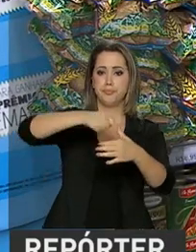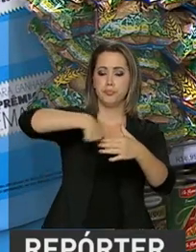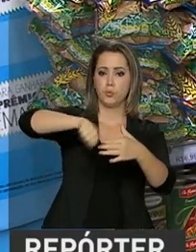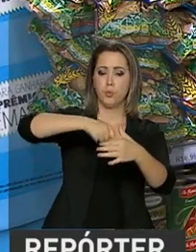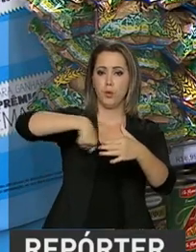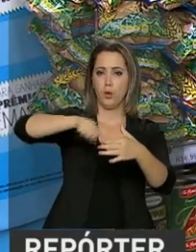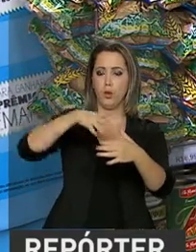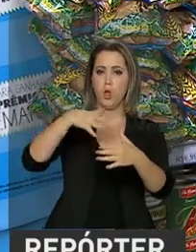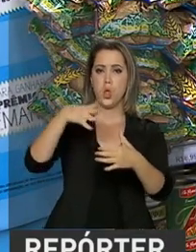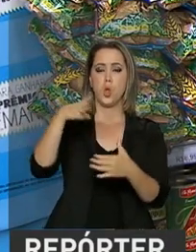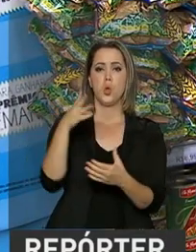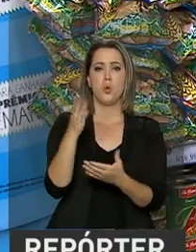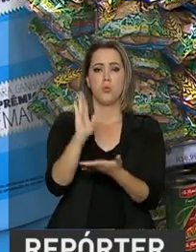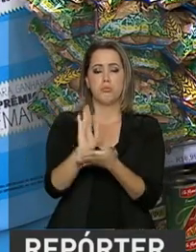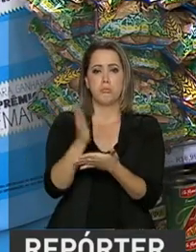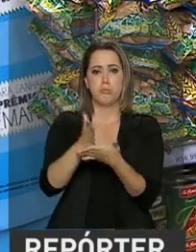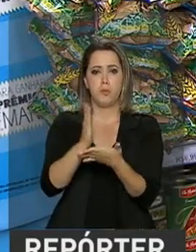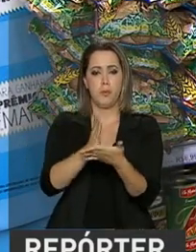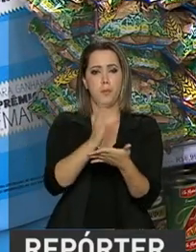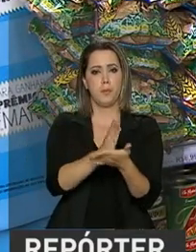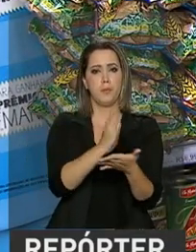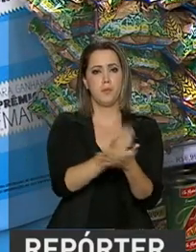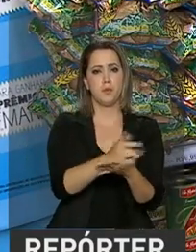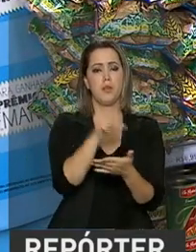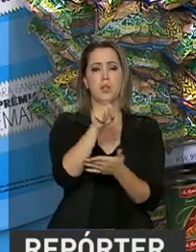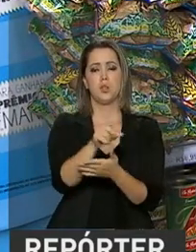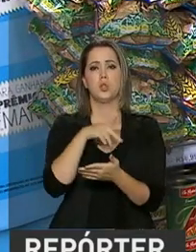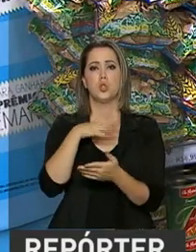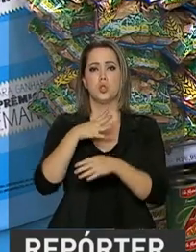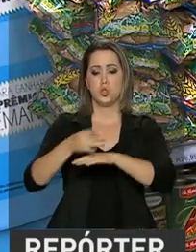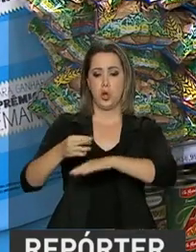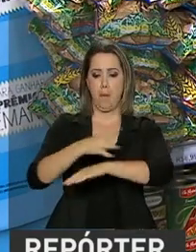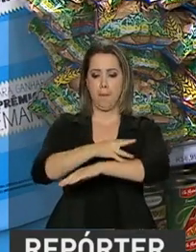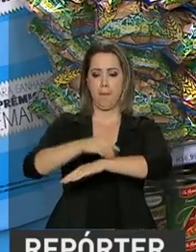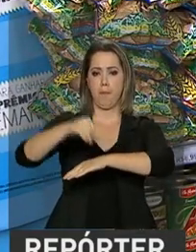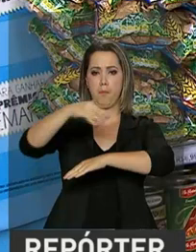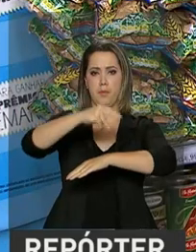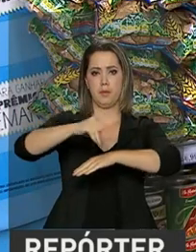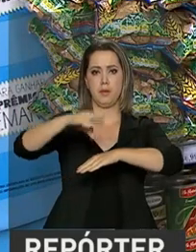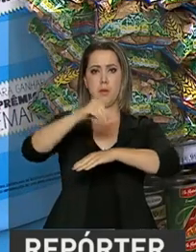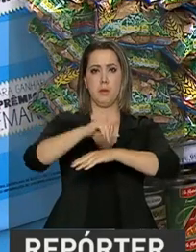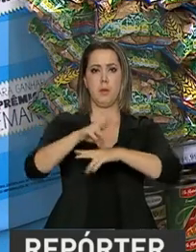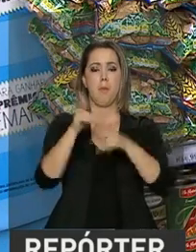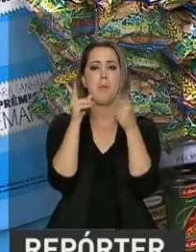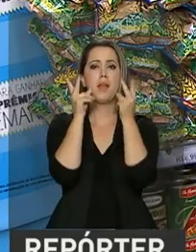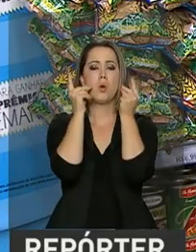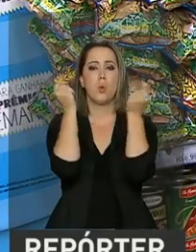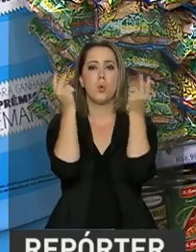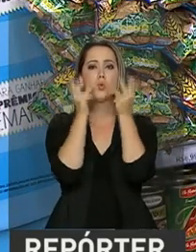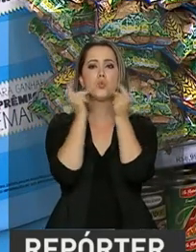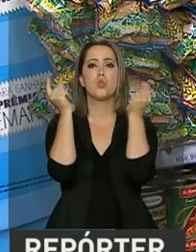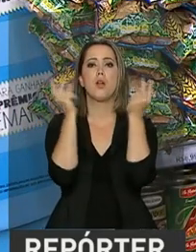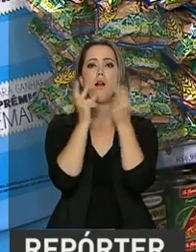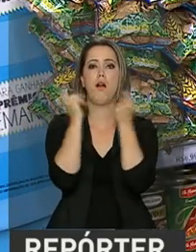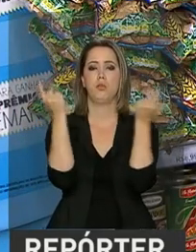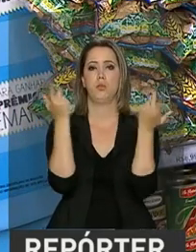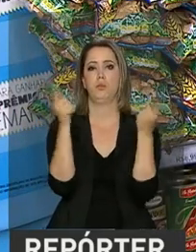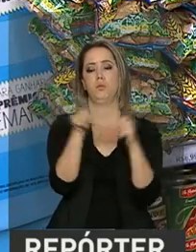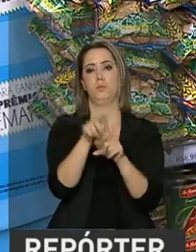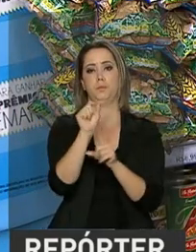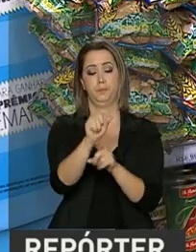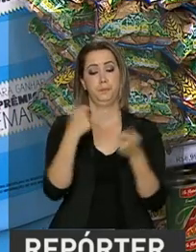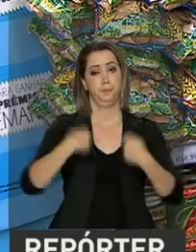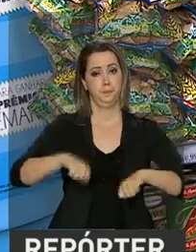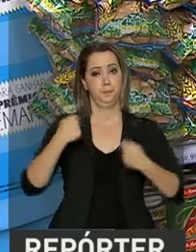O produto continha pelos de roedor numa quantidade superior à permitida. Nesses casos, a lei determina que o fabricante recolha